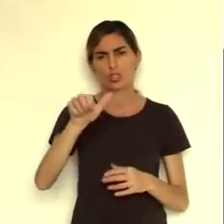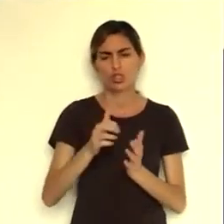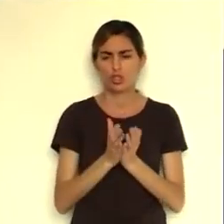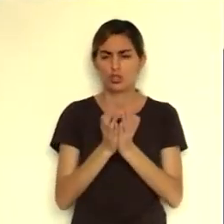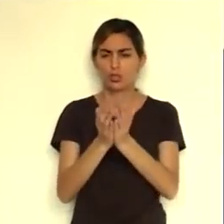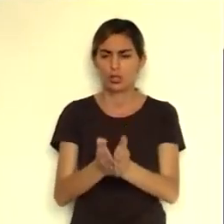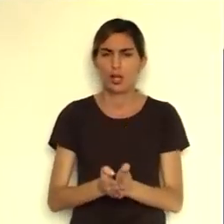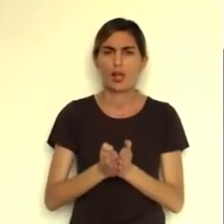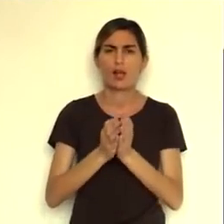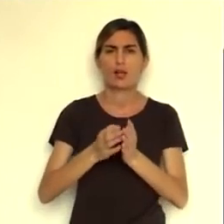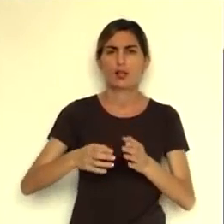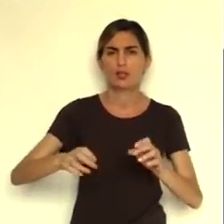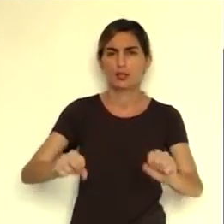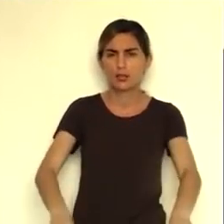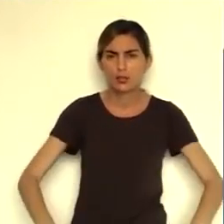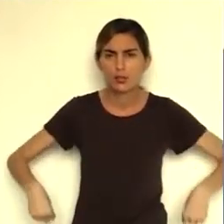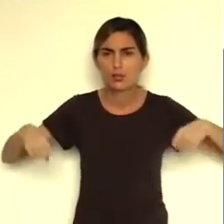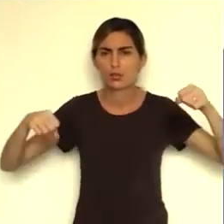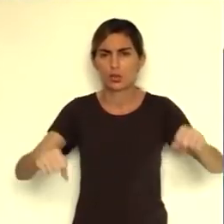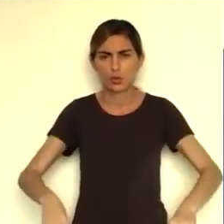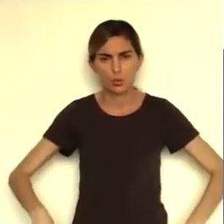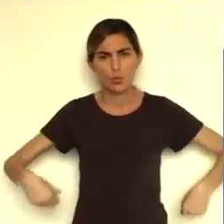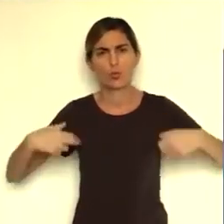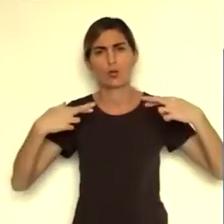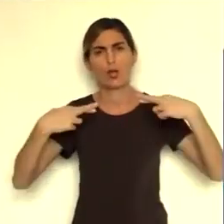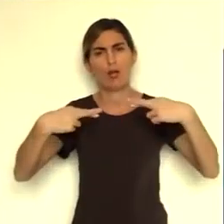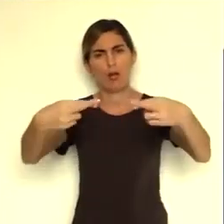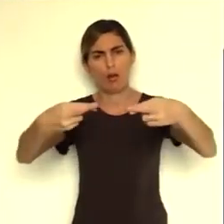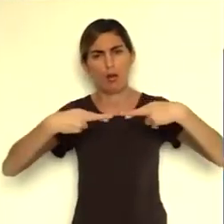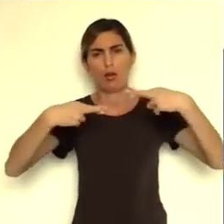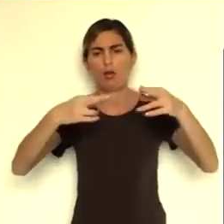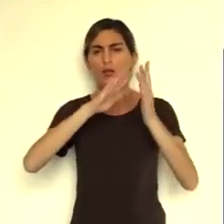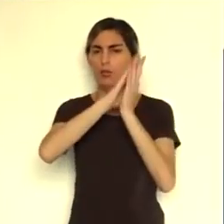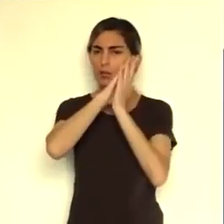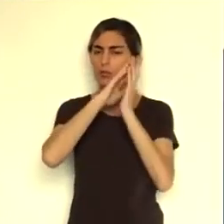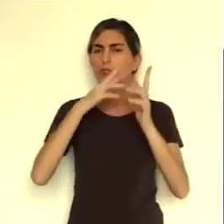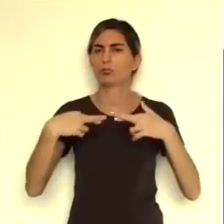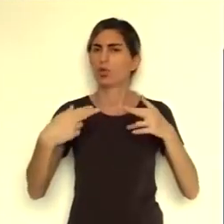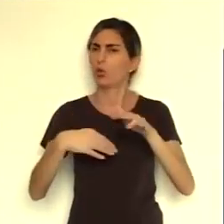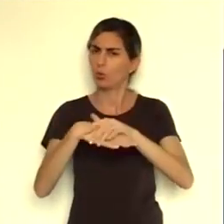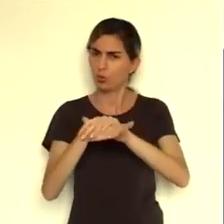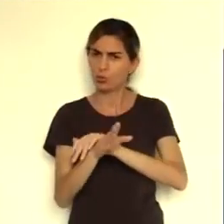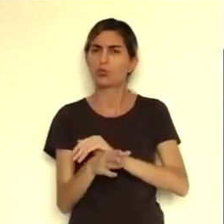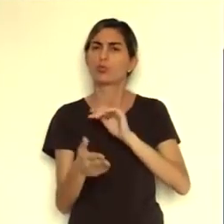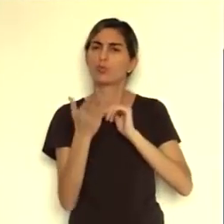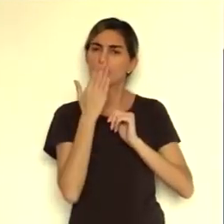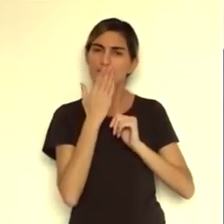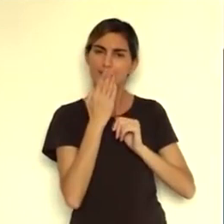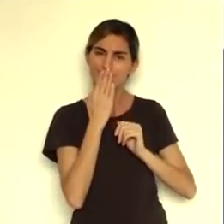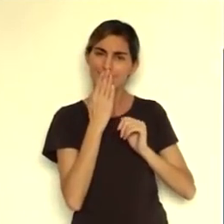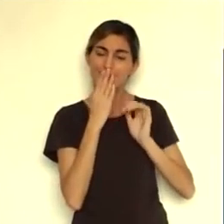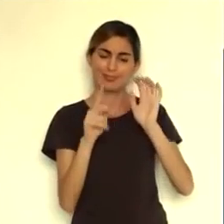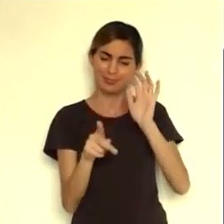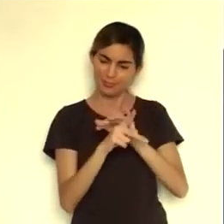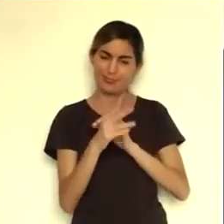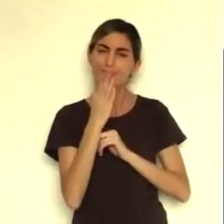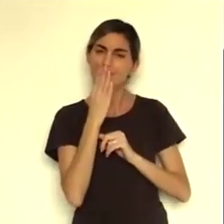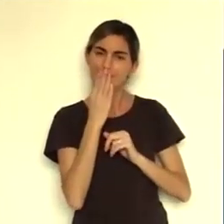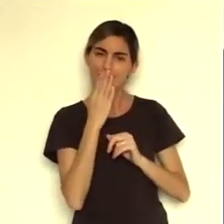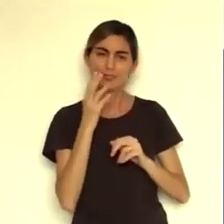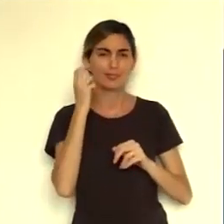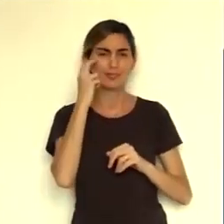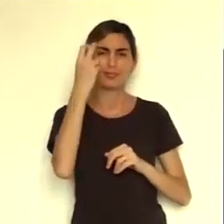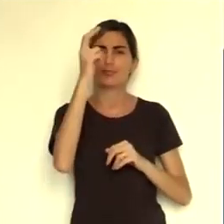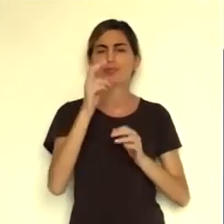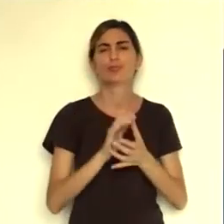da jangada, canoa, rede de dormir, são costumes que advêm da população, da etnia indígena.